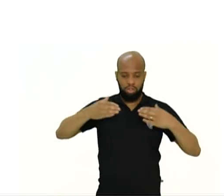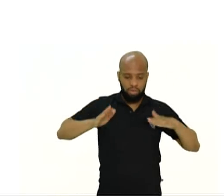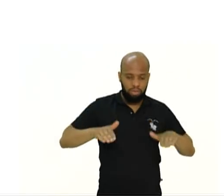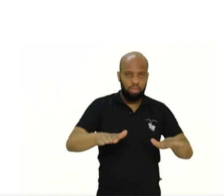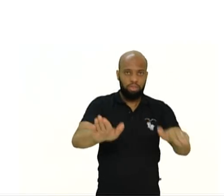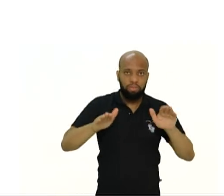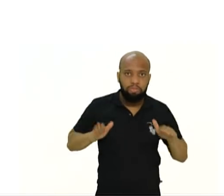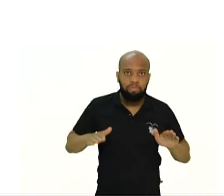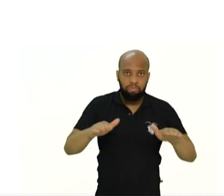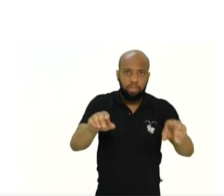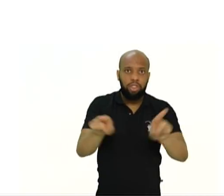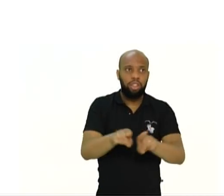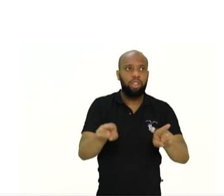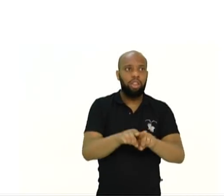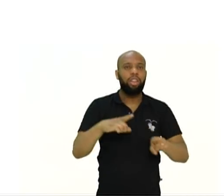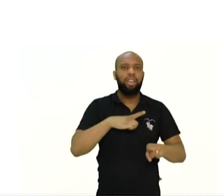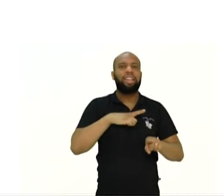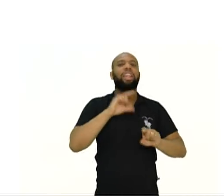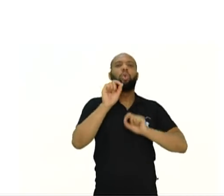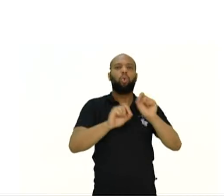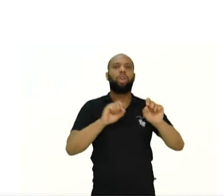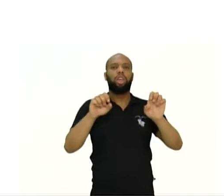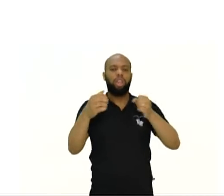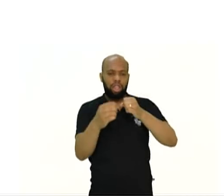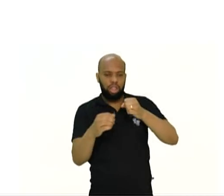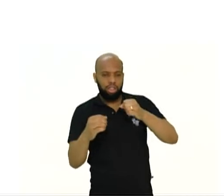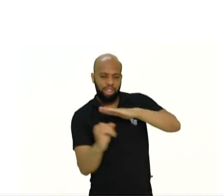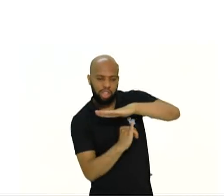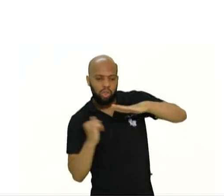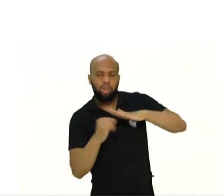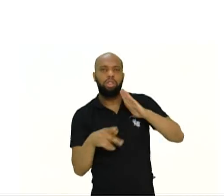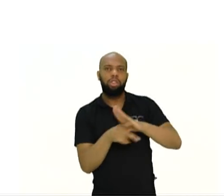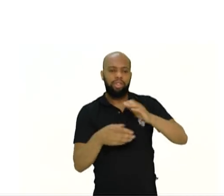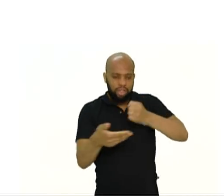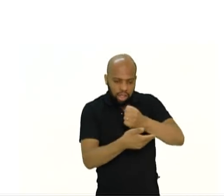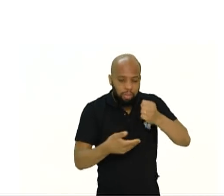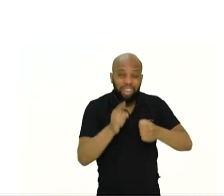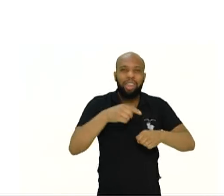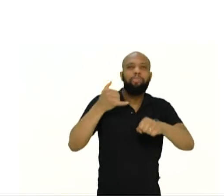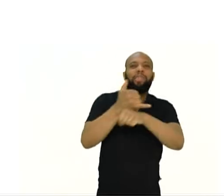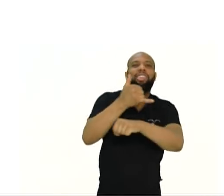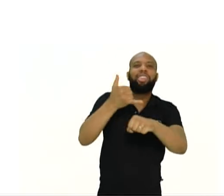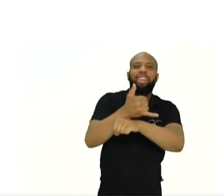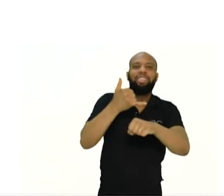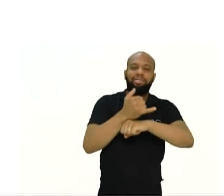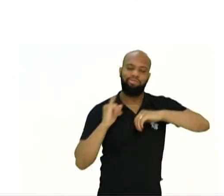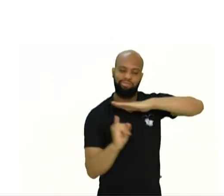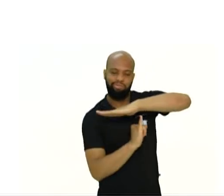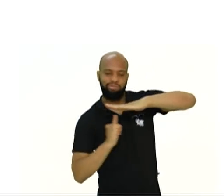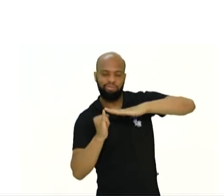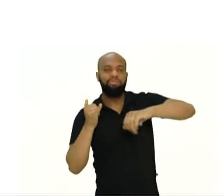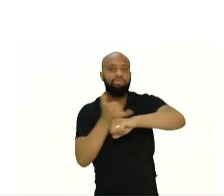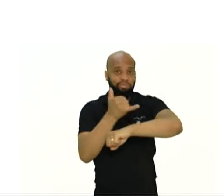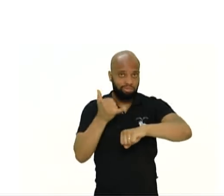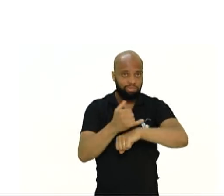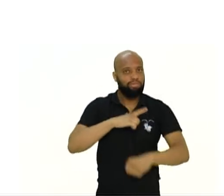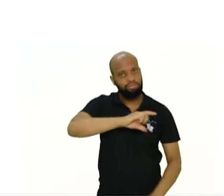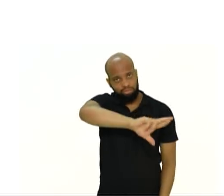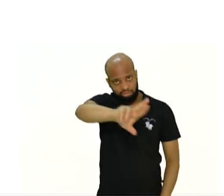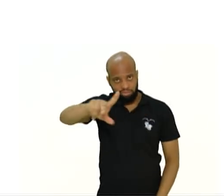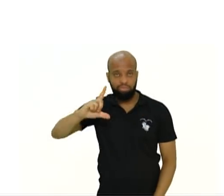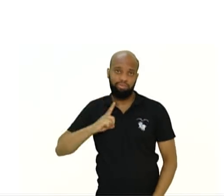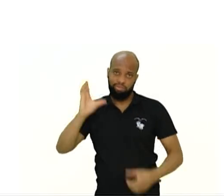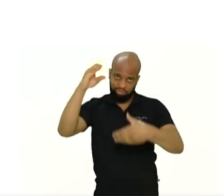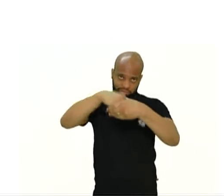Então indústria de base, metalúrgicas, enfim, são diversas as atividades industriais ali no